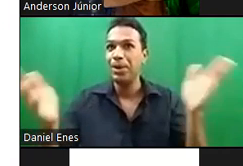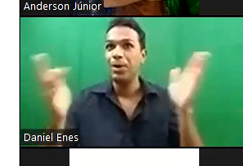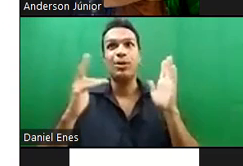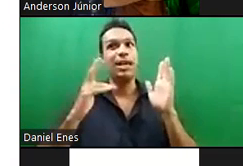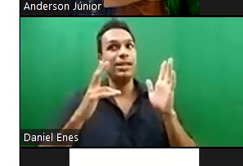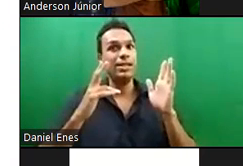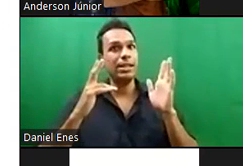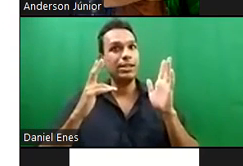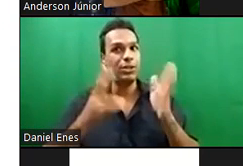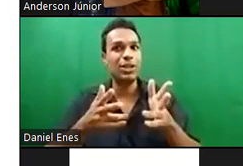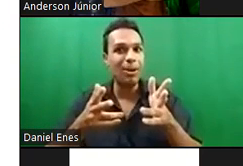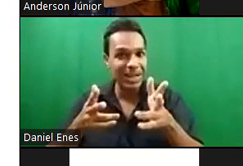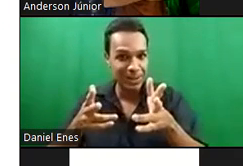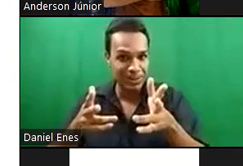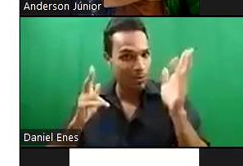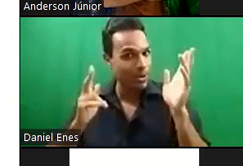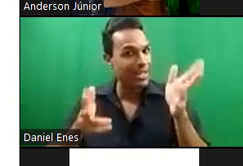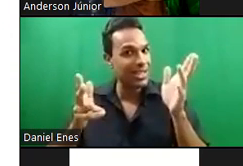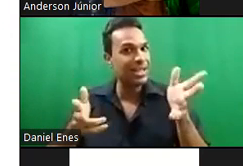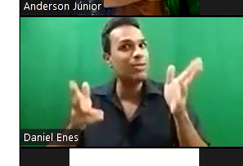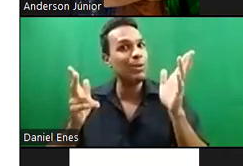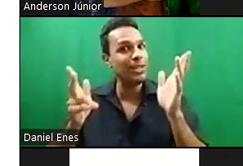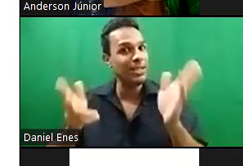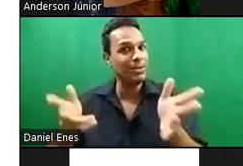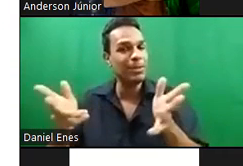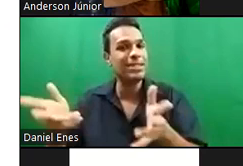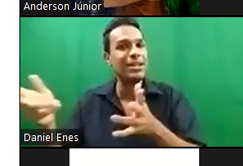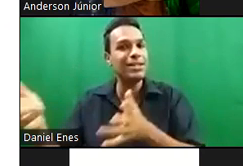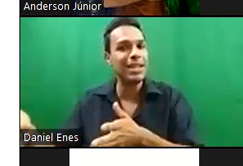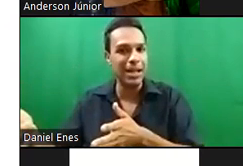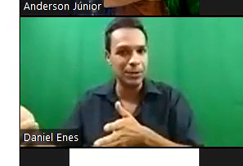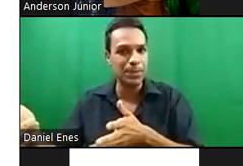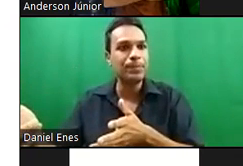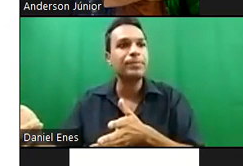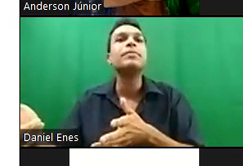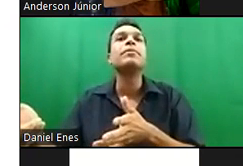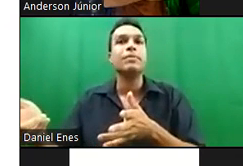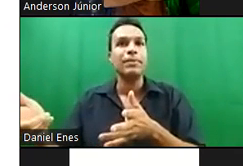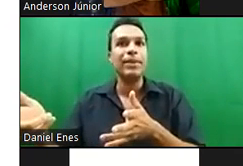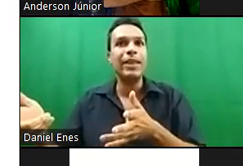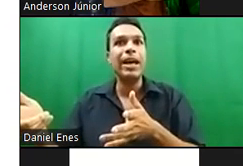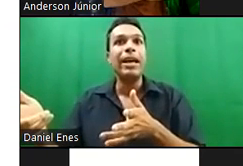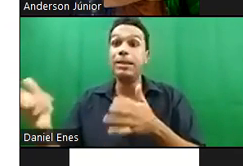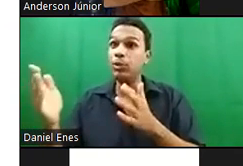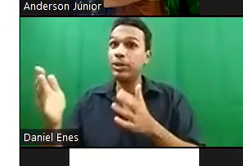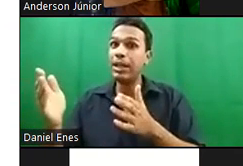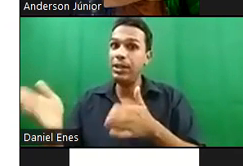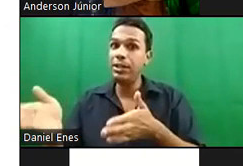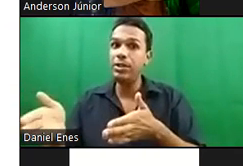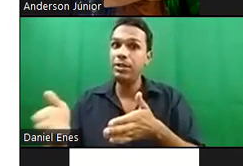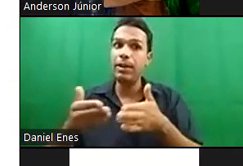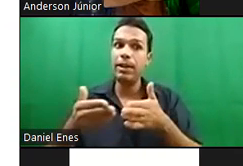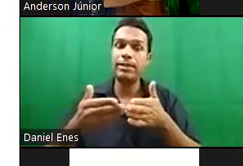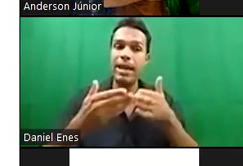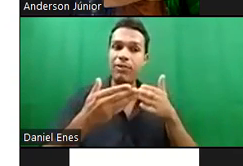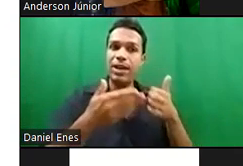não. Porque a lei diz que ela é uma língua, reconhece ela como língua brasileira de sinais, né? E muita